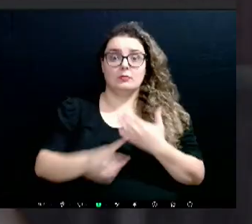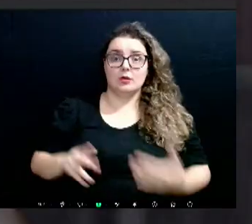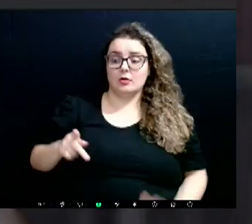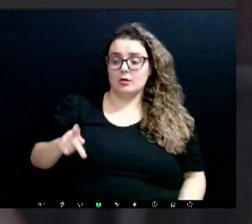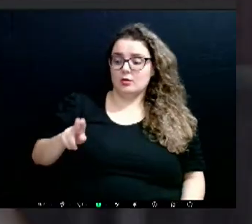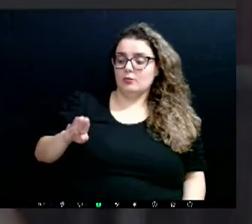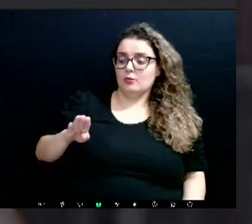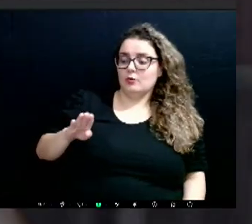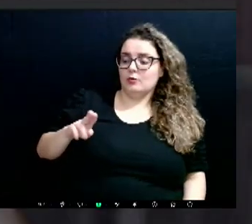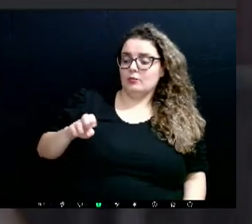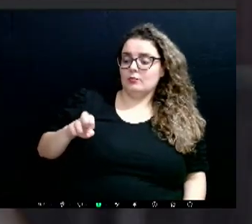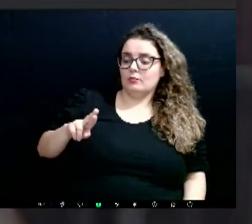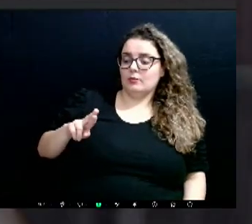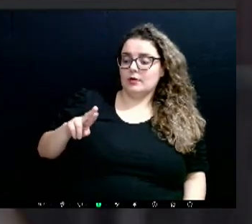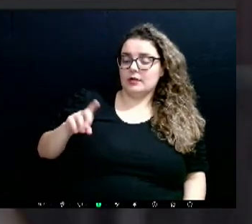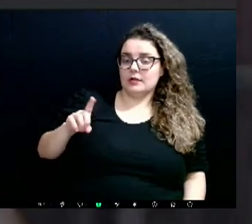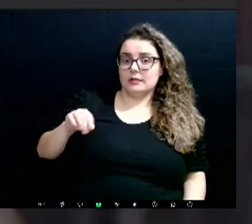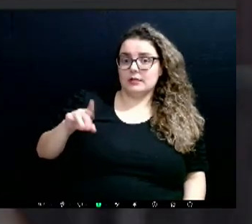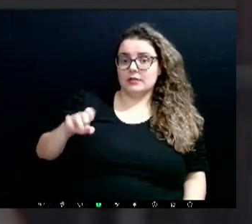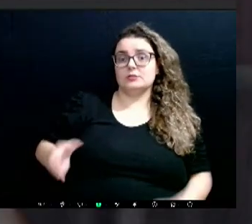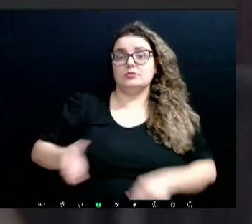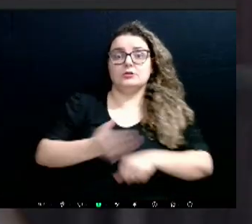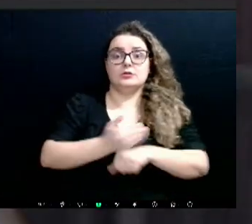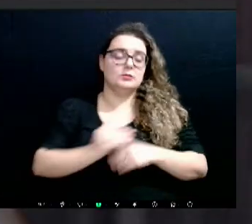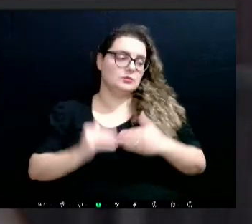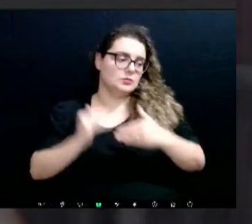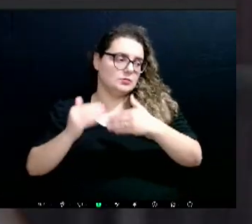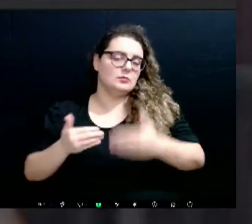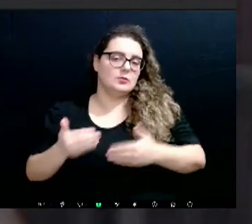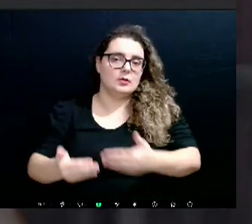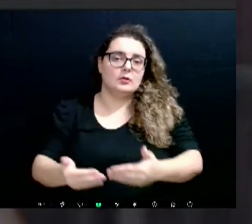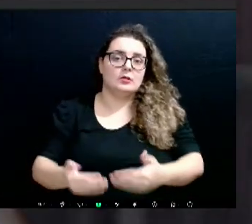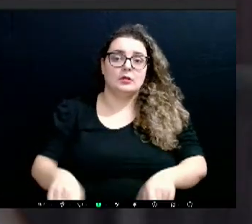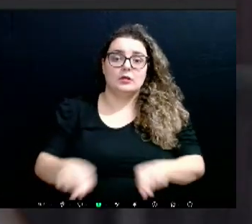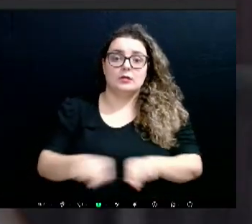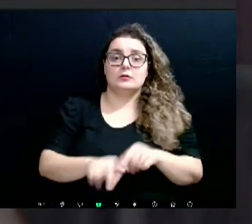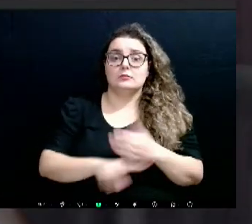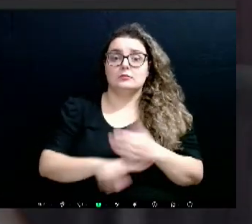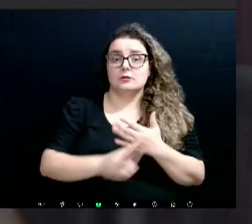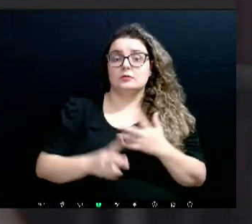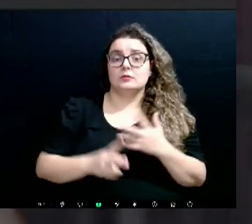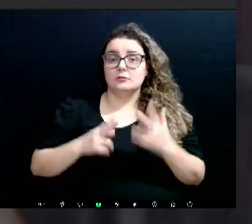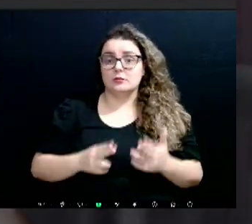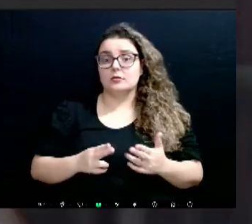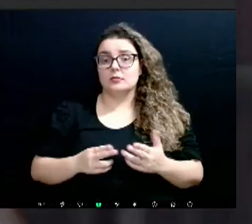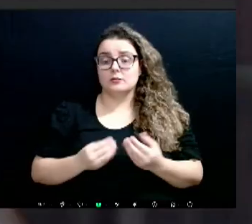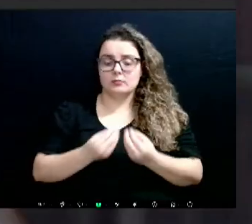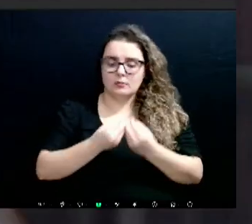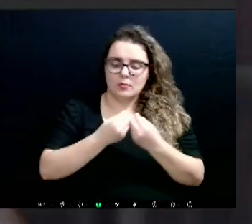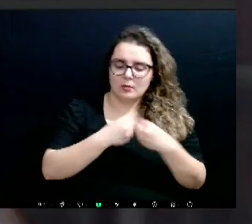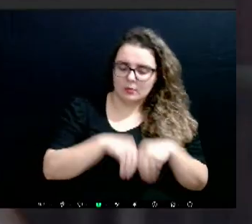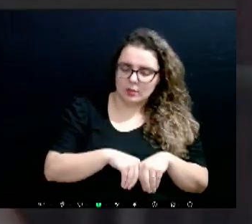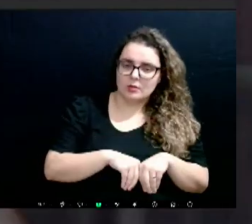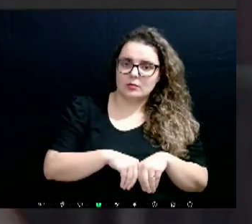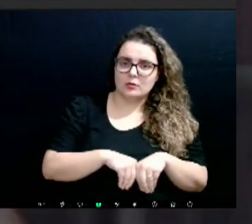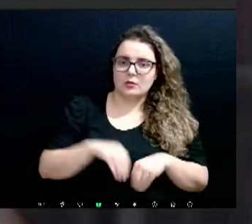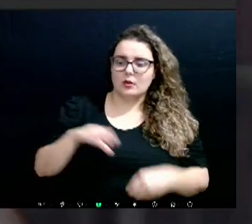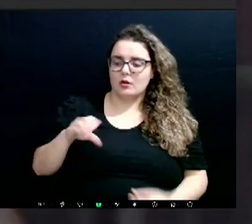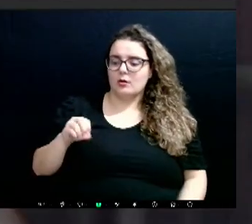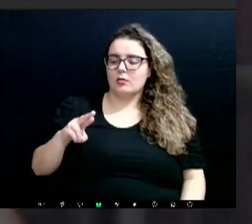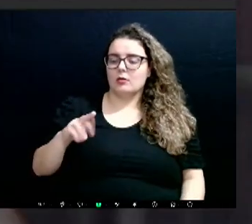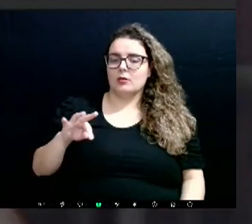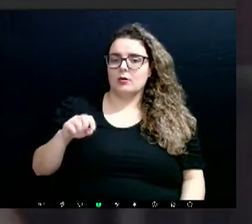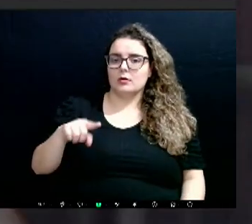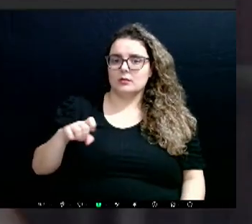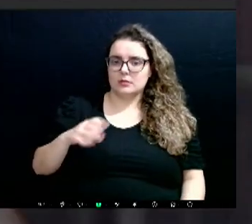crianças em fase de desenvolvimento, ela atinge também como se danificasse o córtex pré-frontal cerebral, que é essa